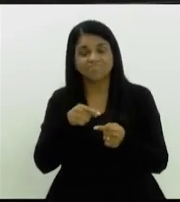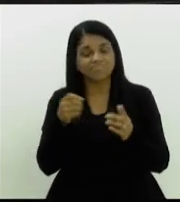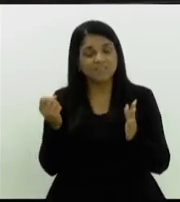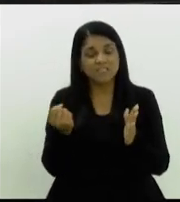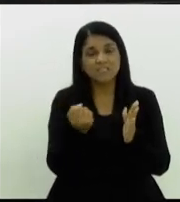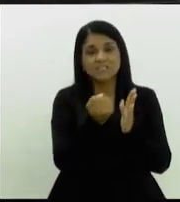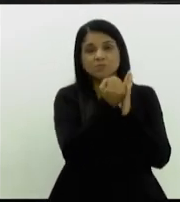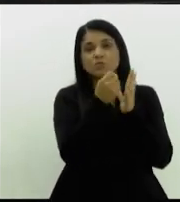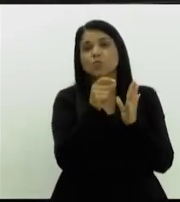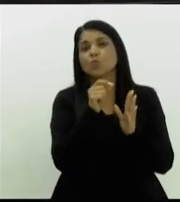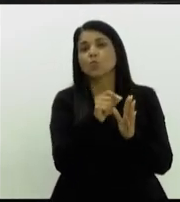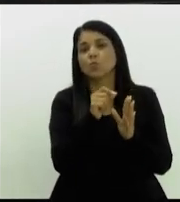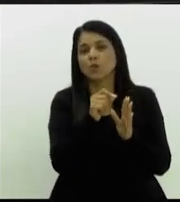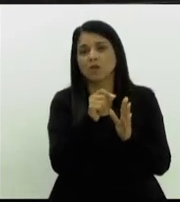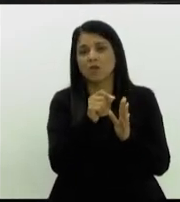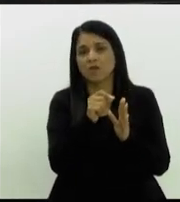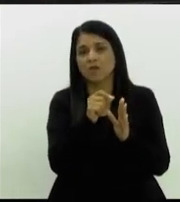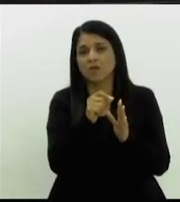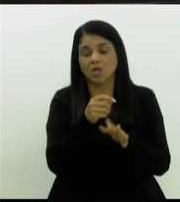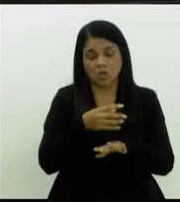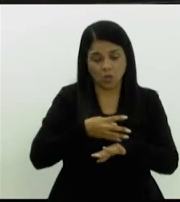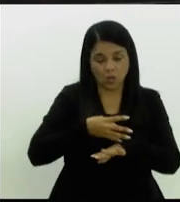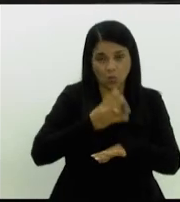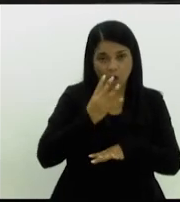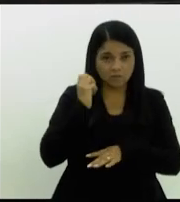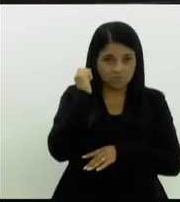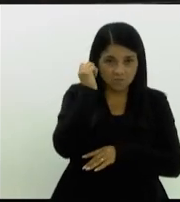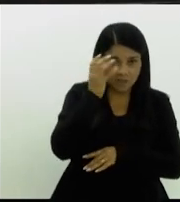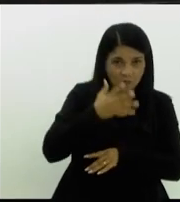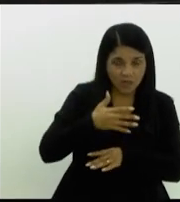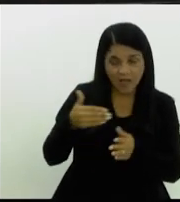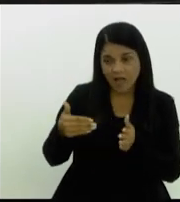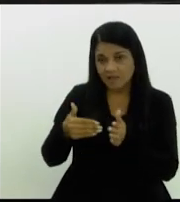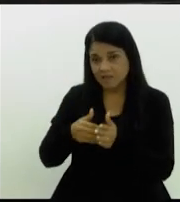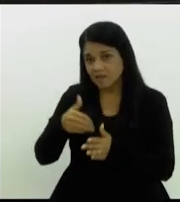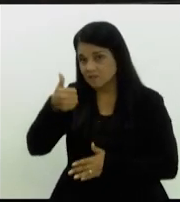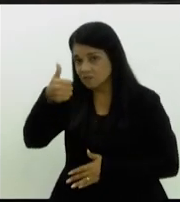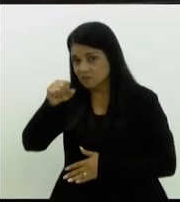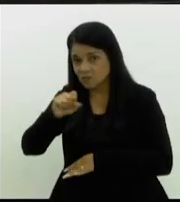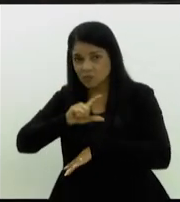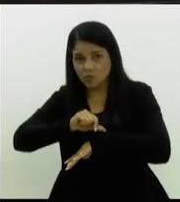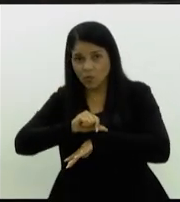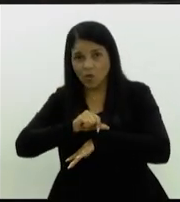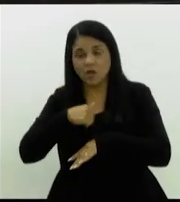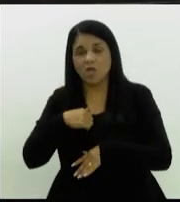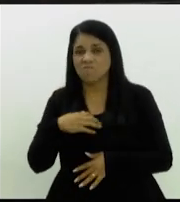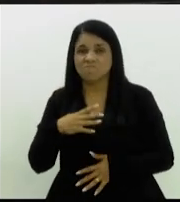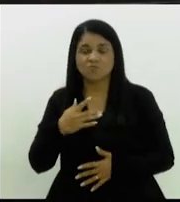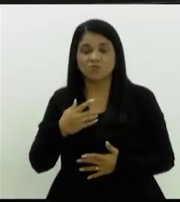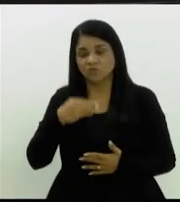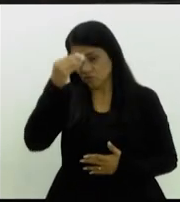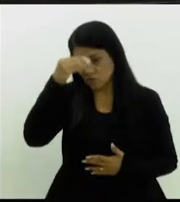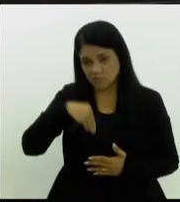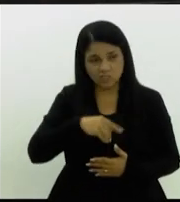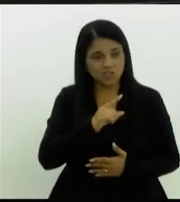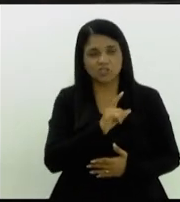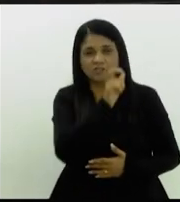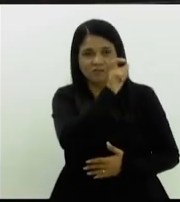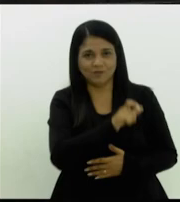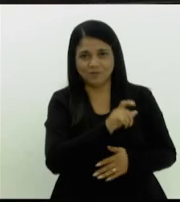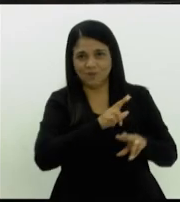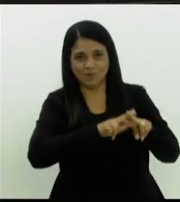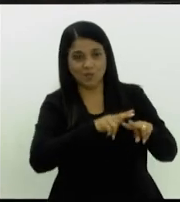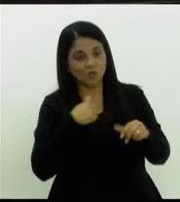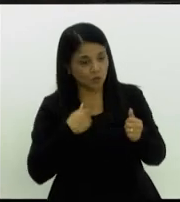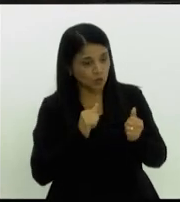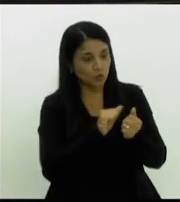simbolismo daqueles que ficaram das 4 da manhã até as 18 horas dizendo: eu não desisti de você, eu estou aqui com